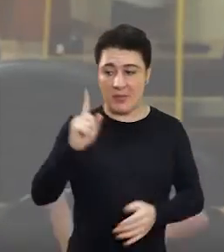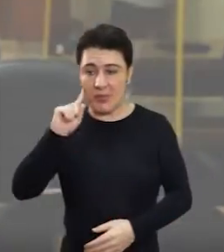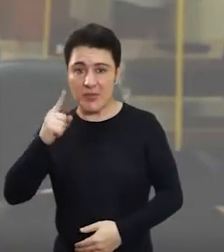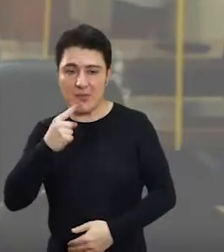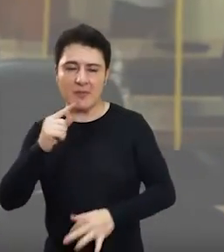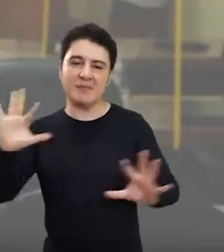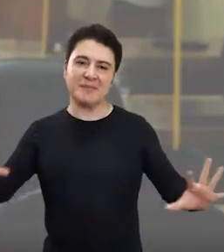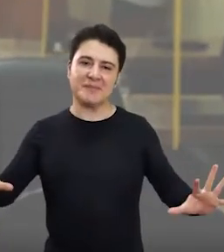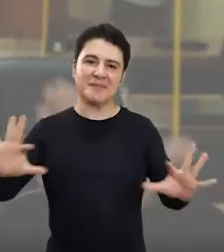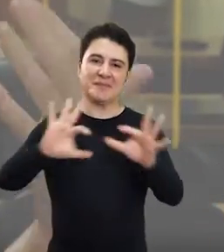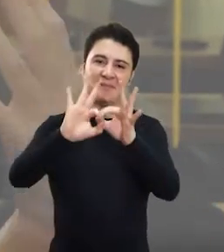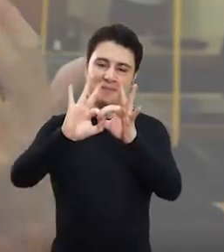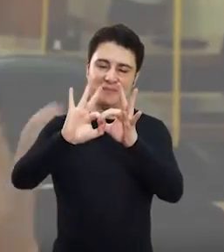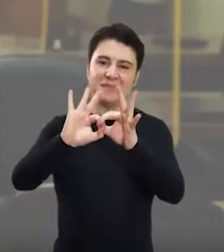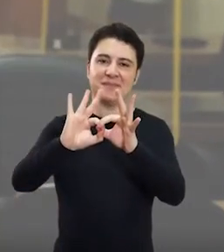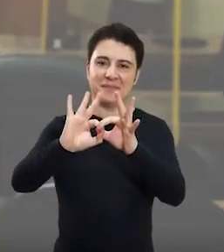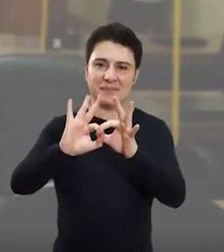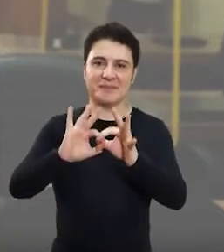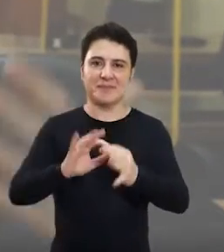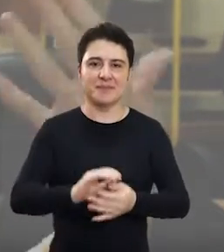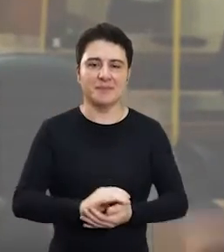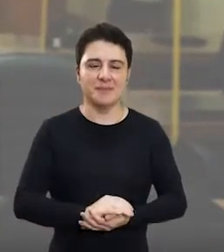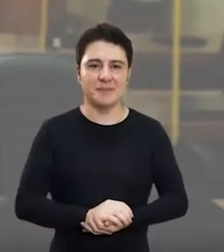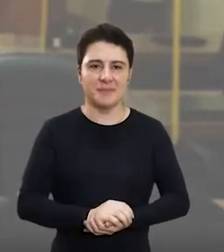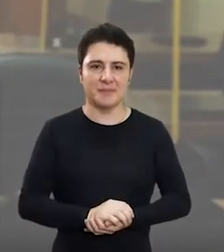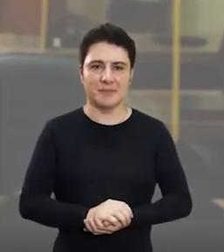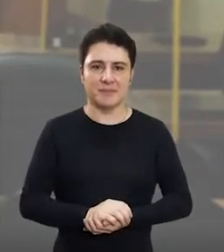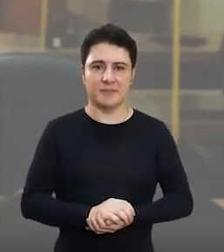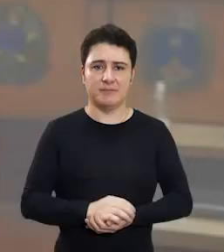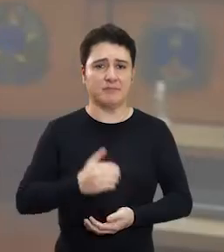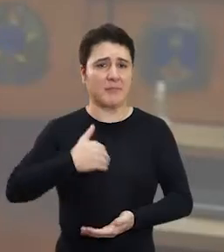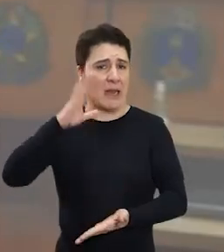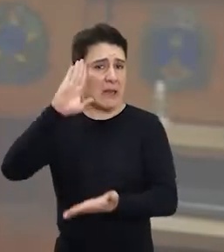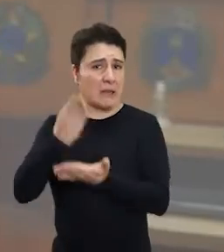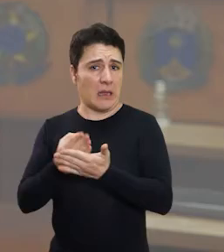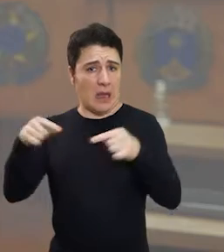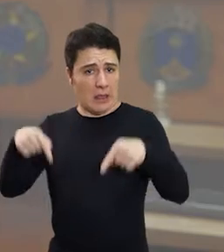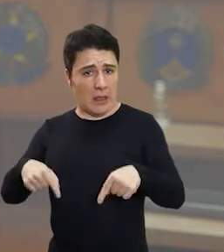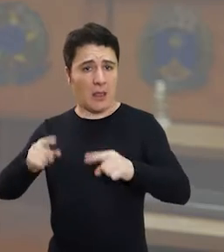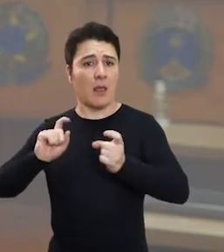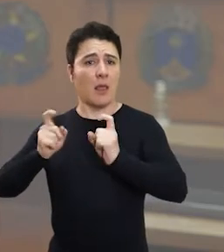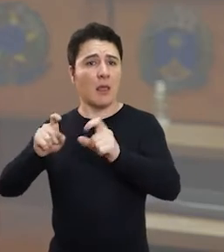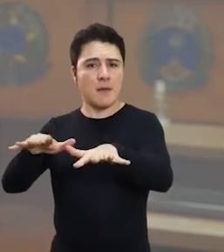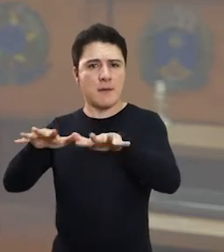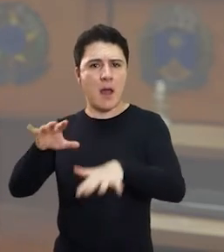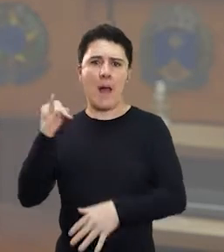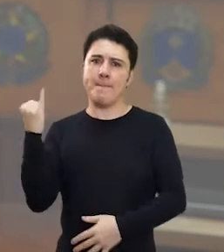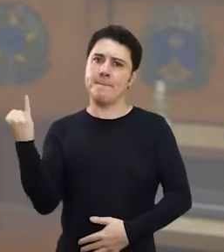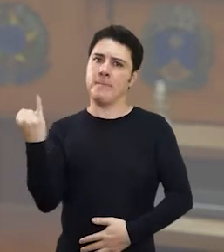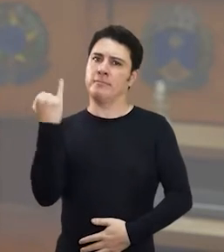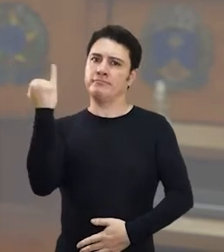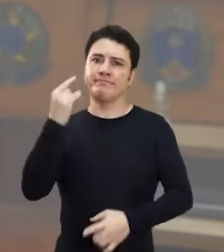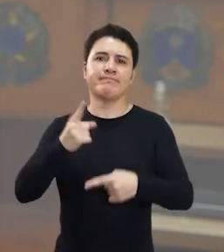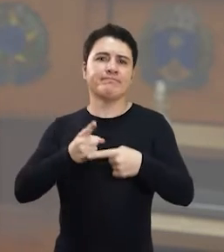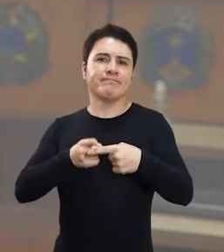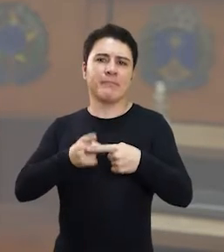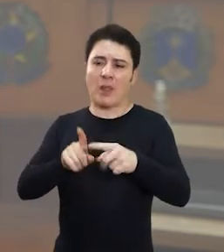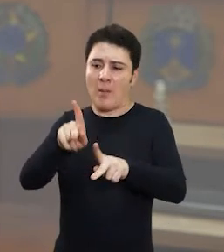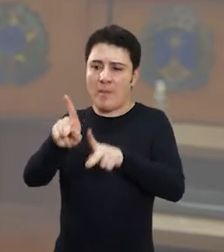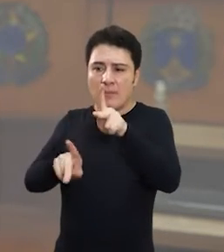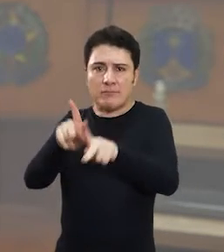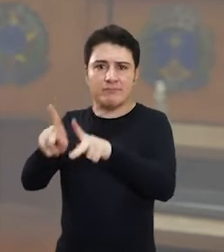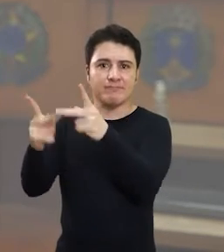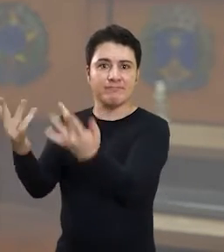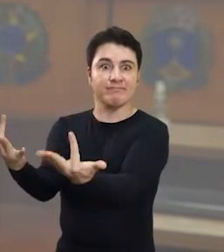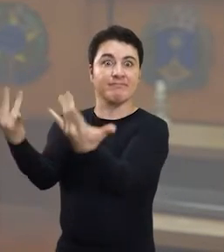repactuando nossa relação de Araraquara com as pessoas surdas e acredito que audiência atrás esse esse a cereja do bolo